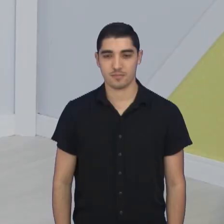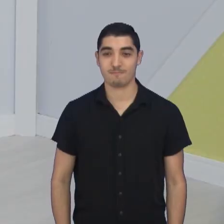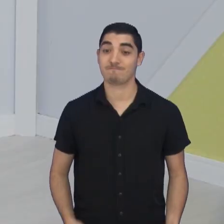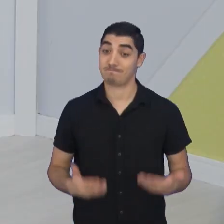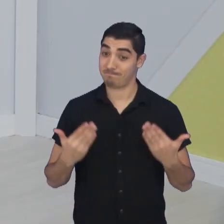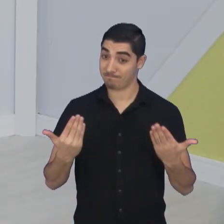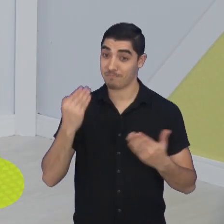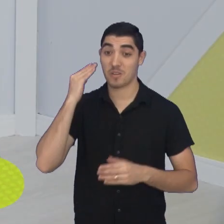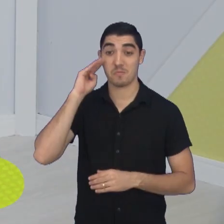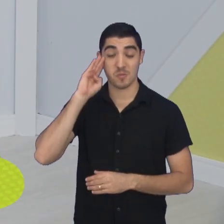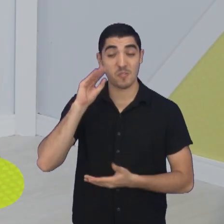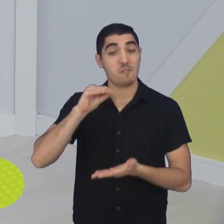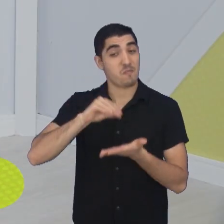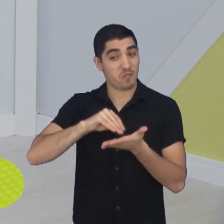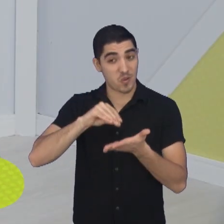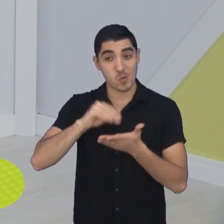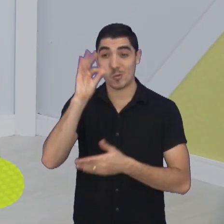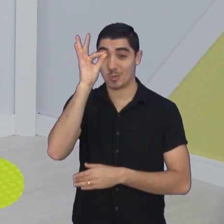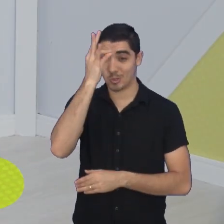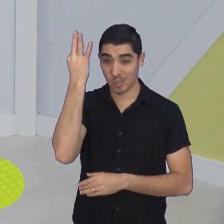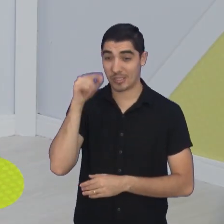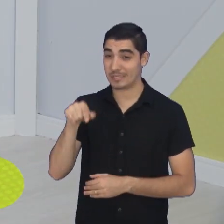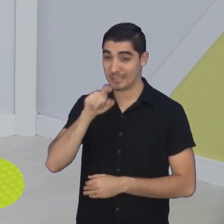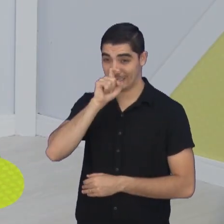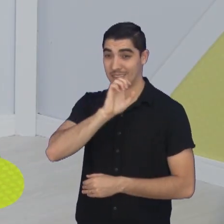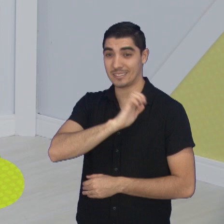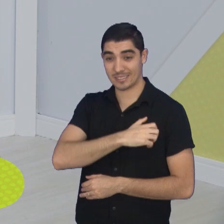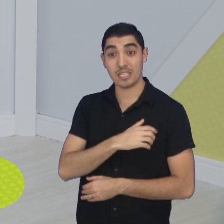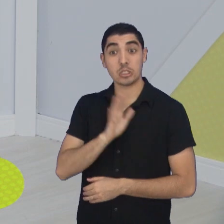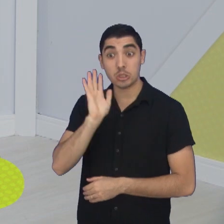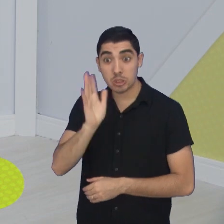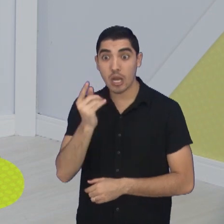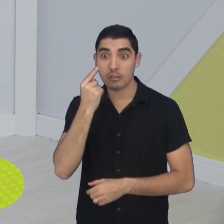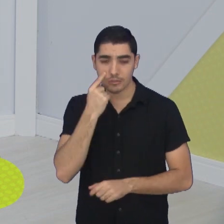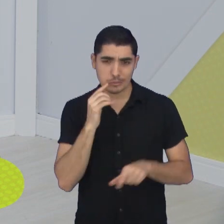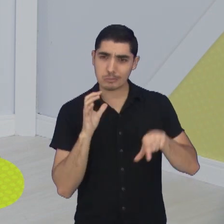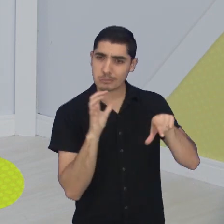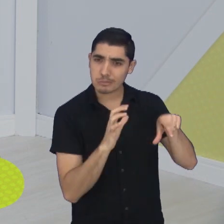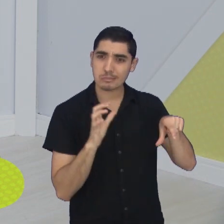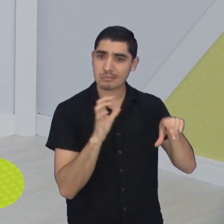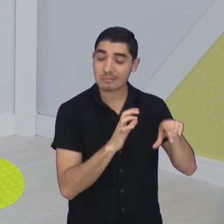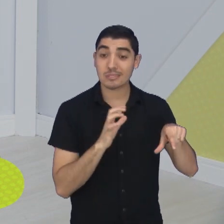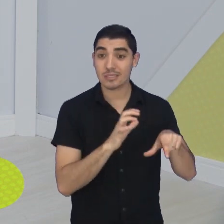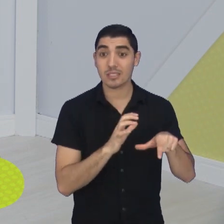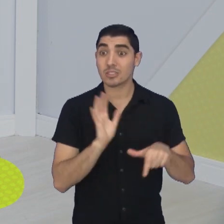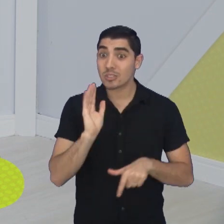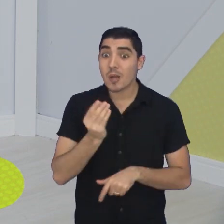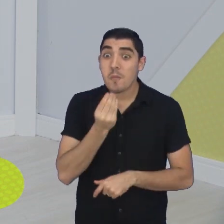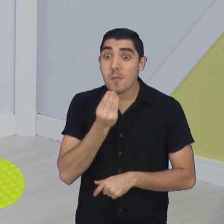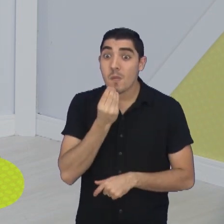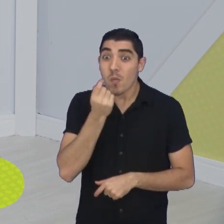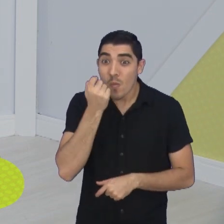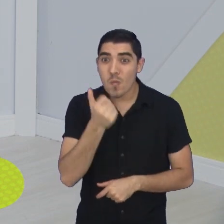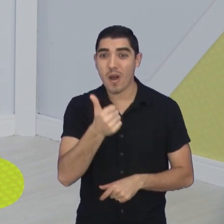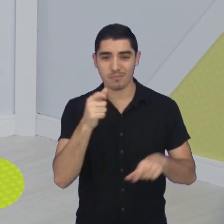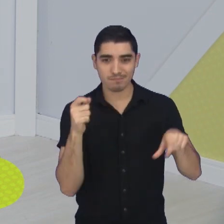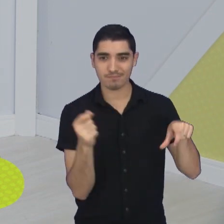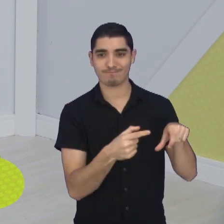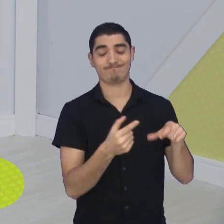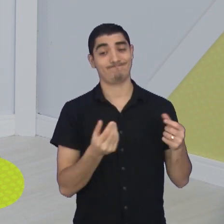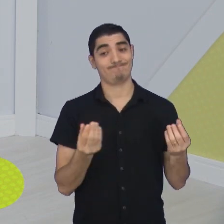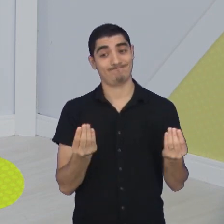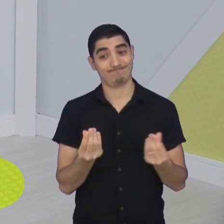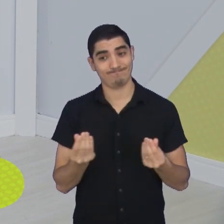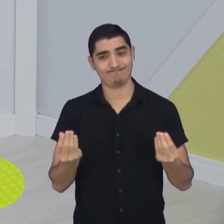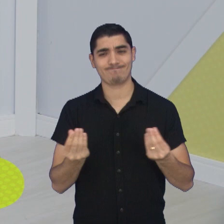Brunão, parece que a sorte não estava do lado do São José, que até criou aí na matéria trazida pelo Paulo, teve várias oportunidades. Também,